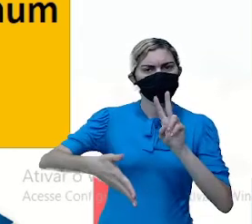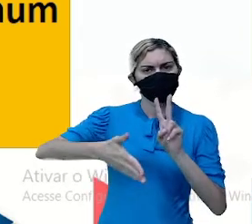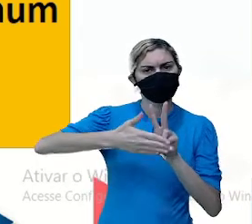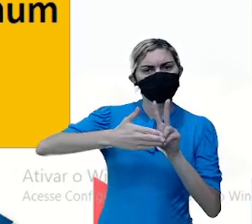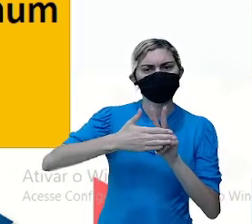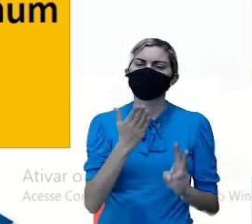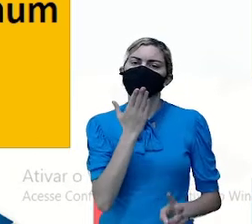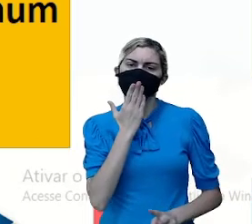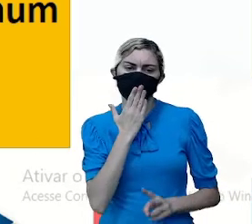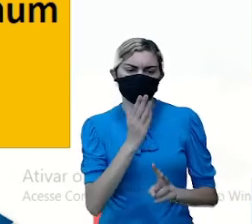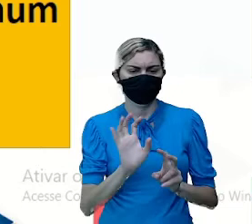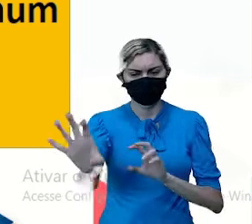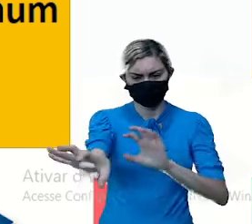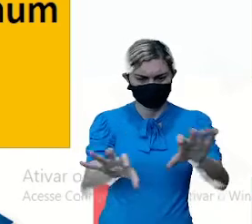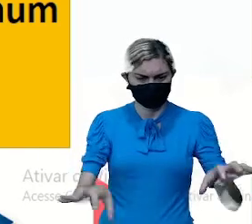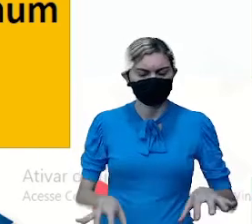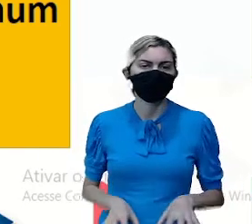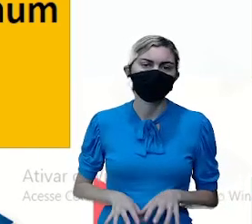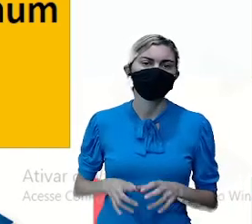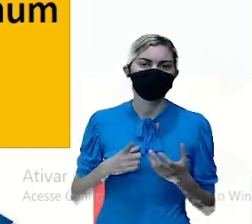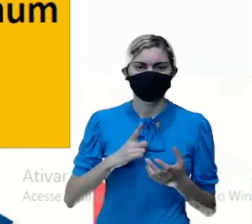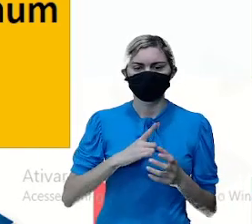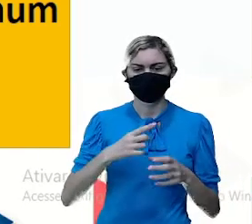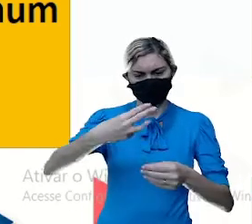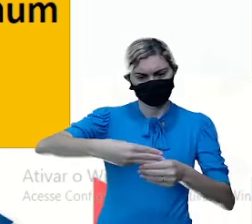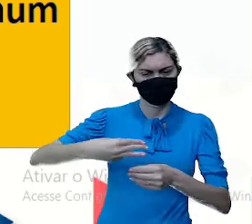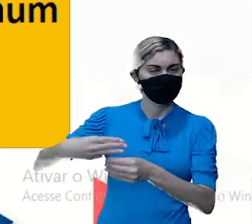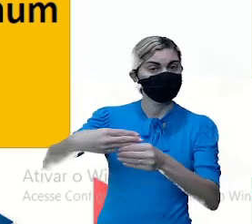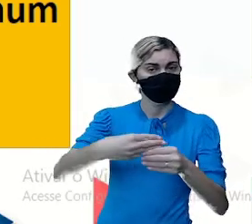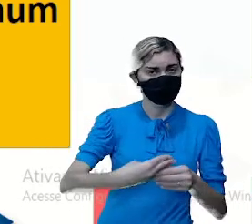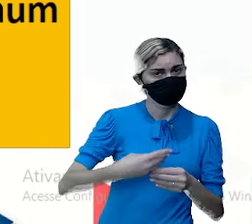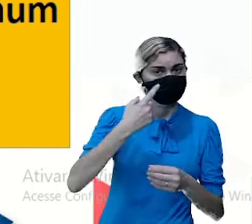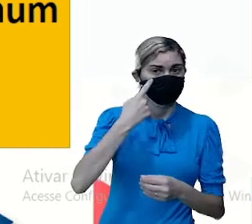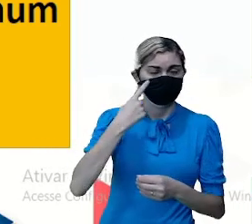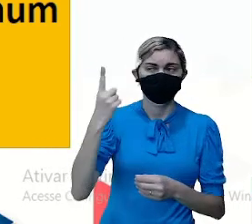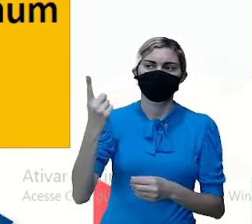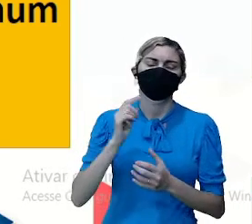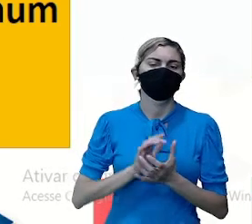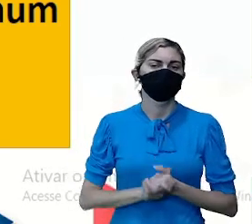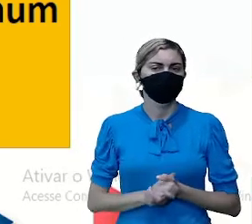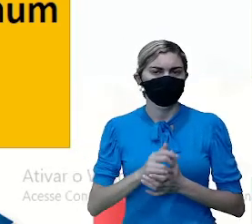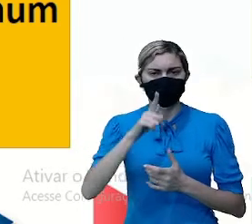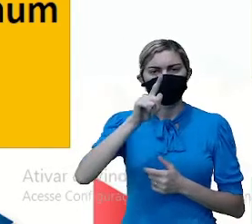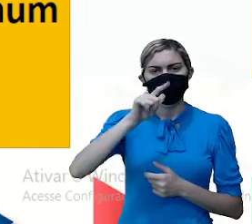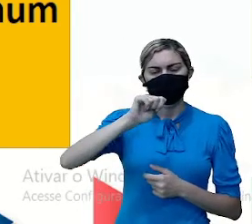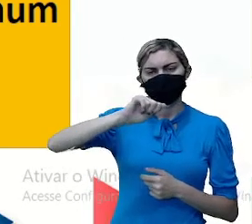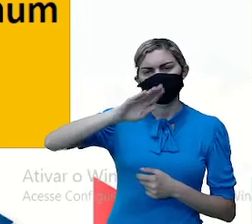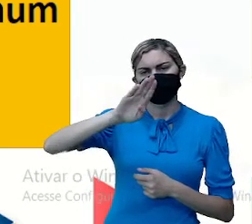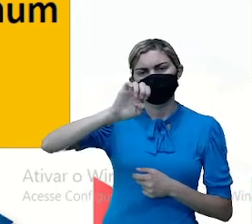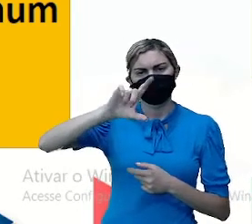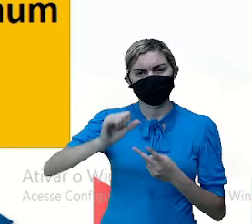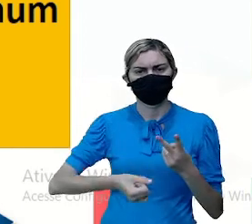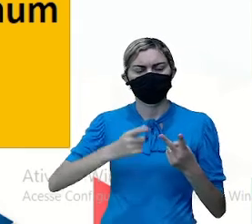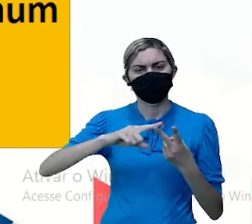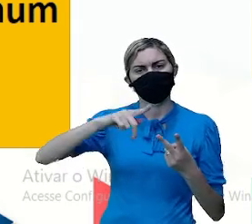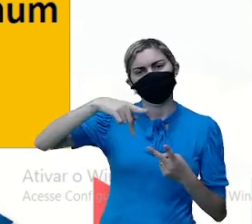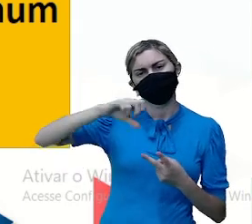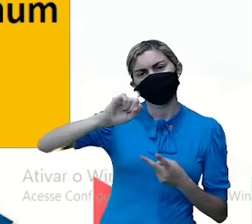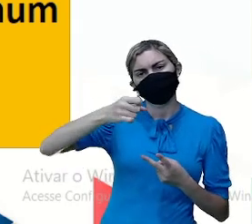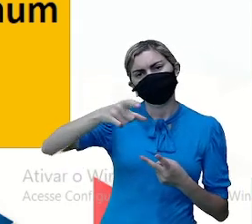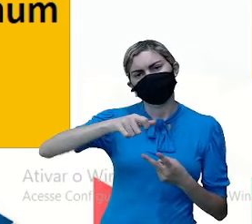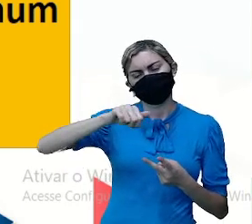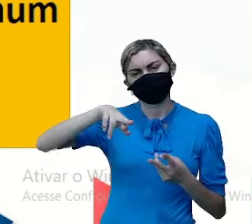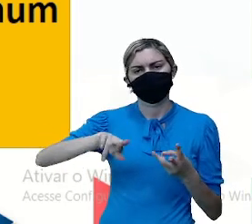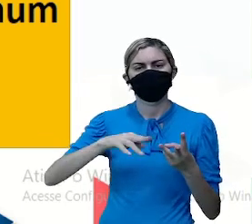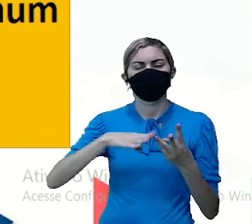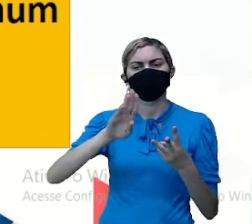indígenas distribuídos entre os municípios de, vamos ver, Águas Belas, Pesqueira,